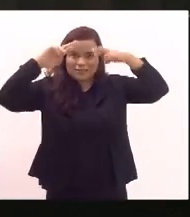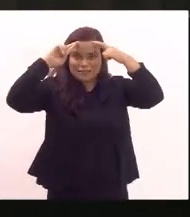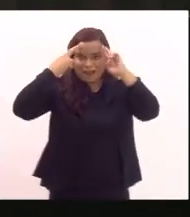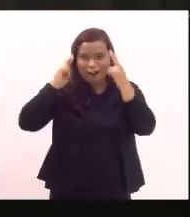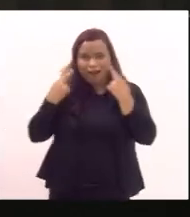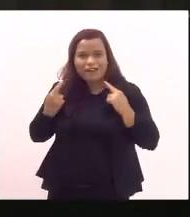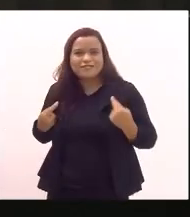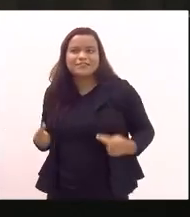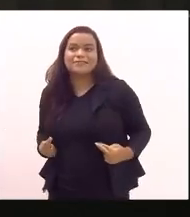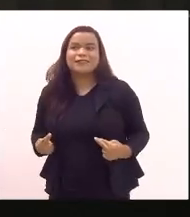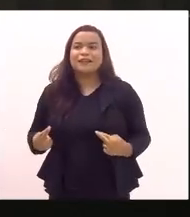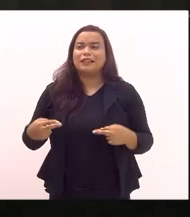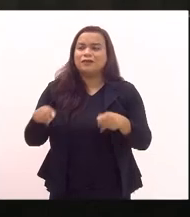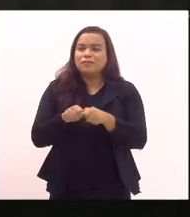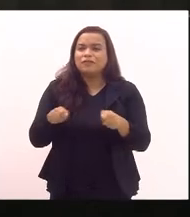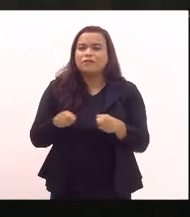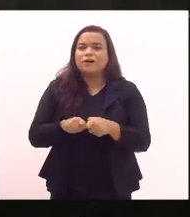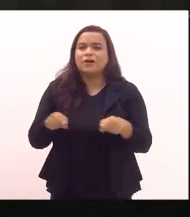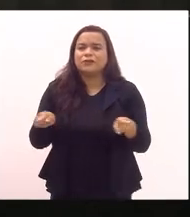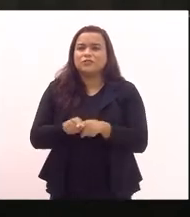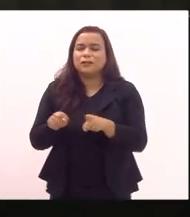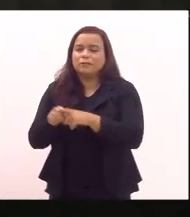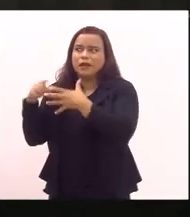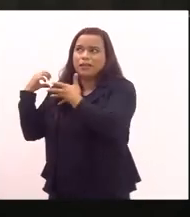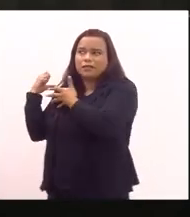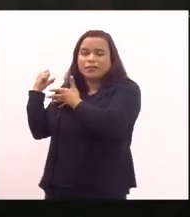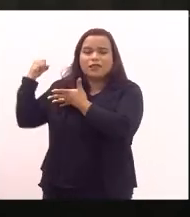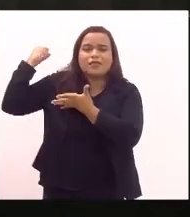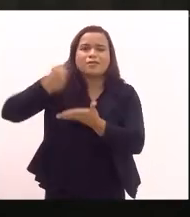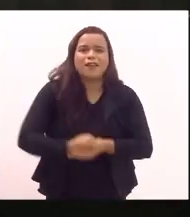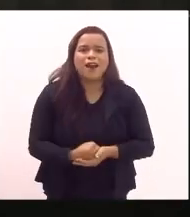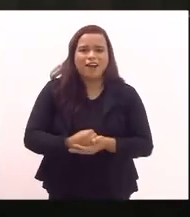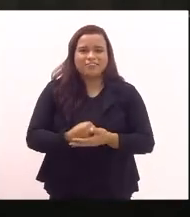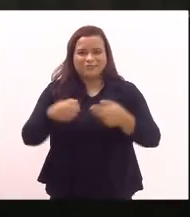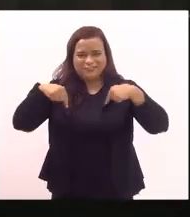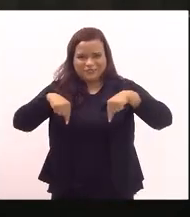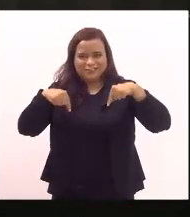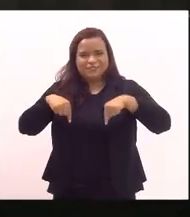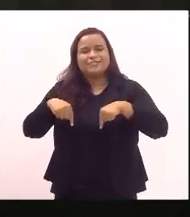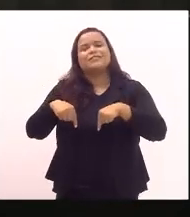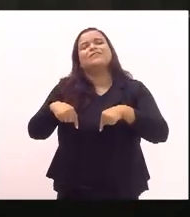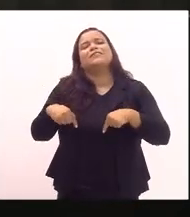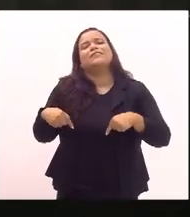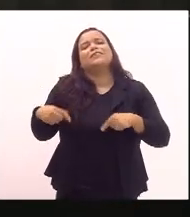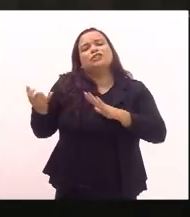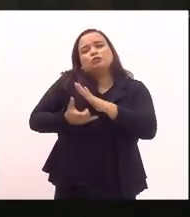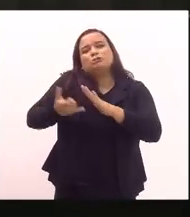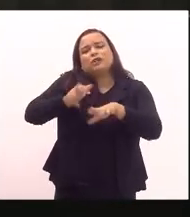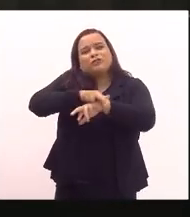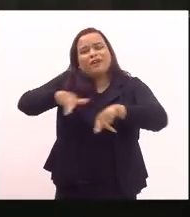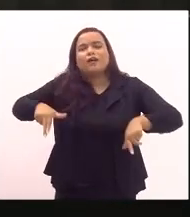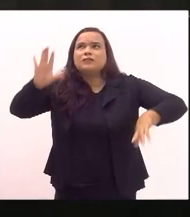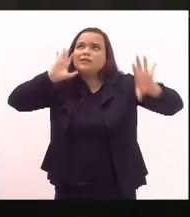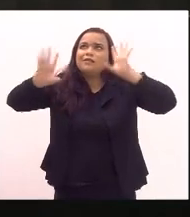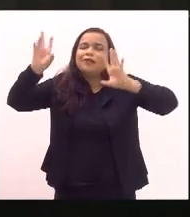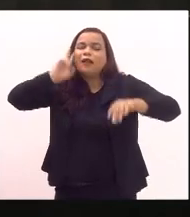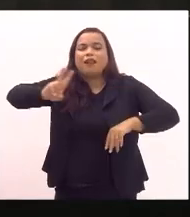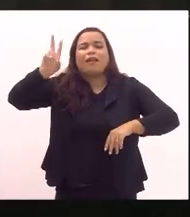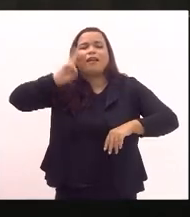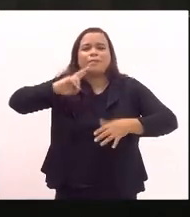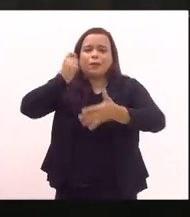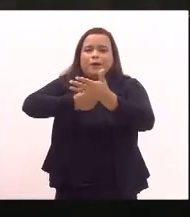para nossa presença no âmbito institucional desses elementos que foram parte